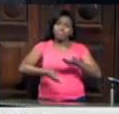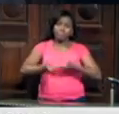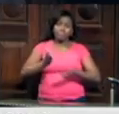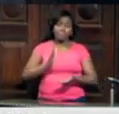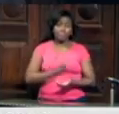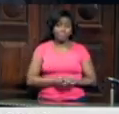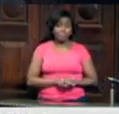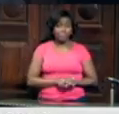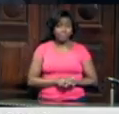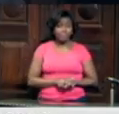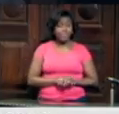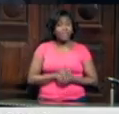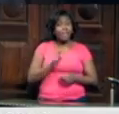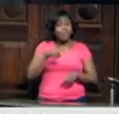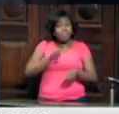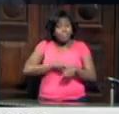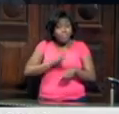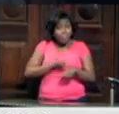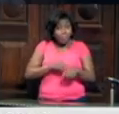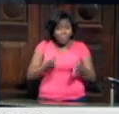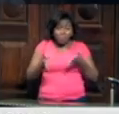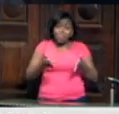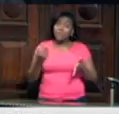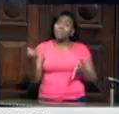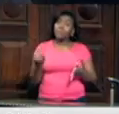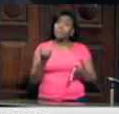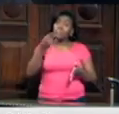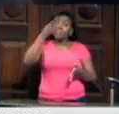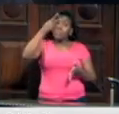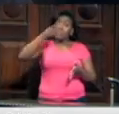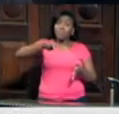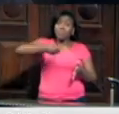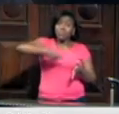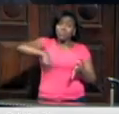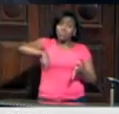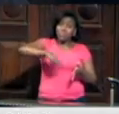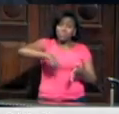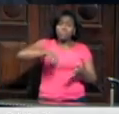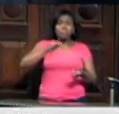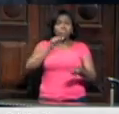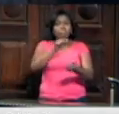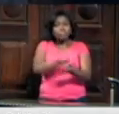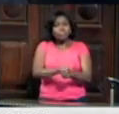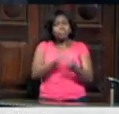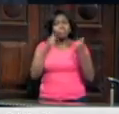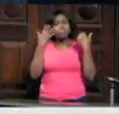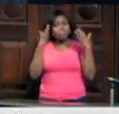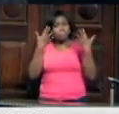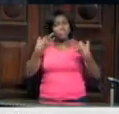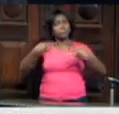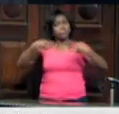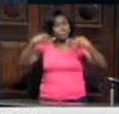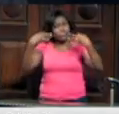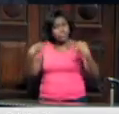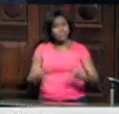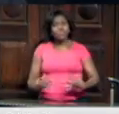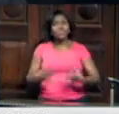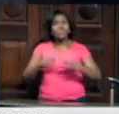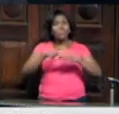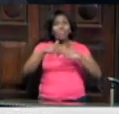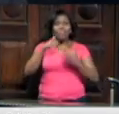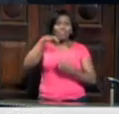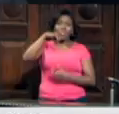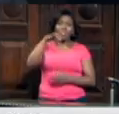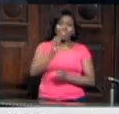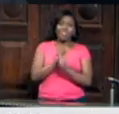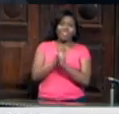De modo que é um momento muito importante para nós participar dessa homenagem justa pelos primeiros 90